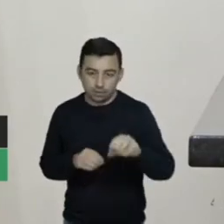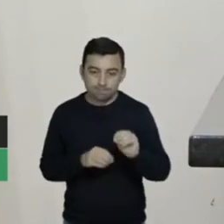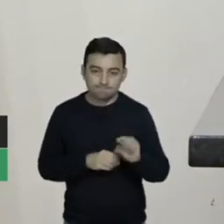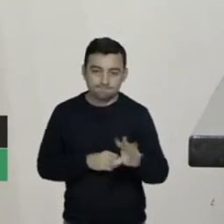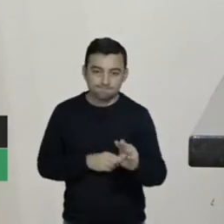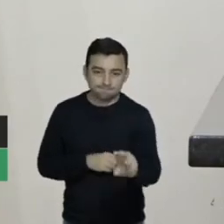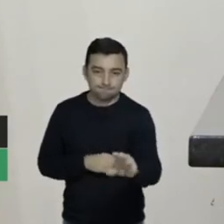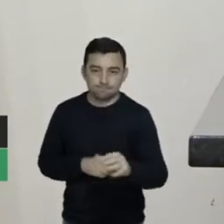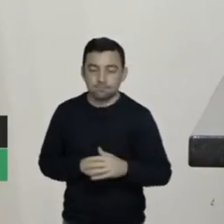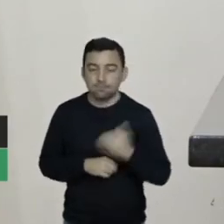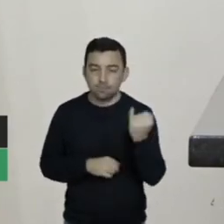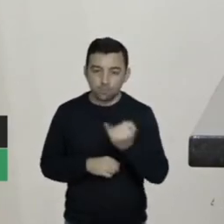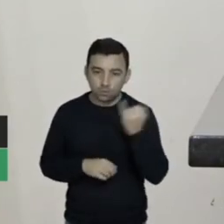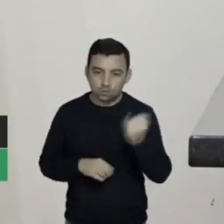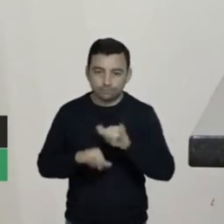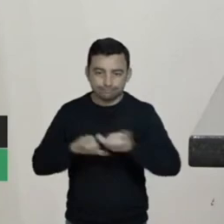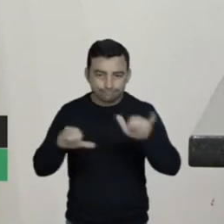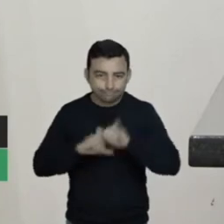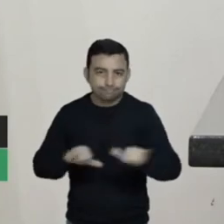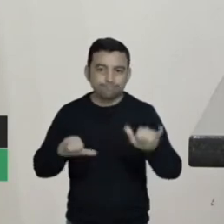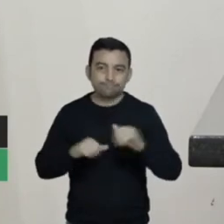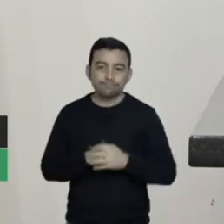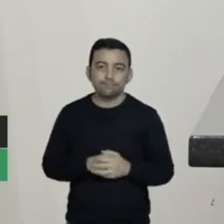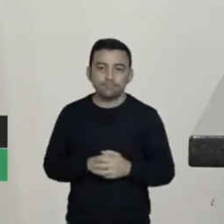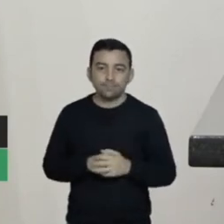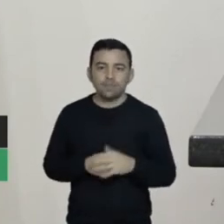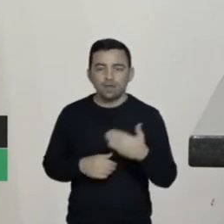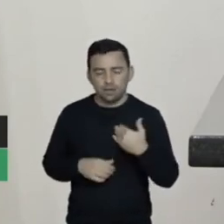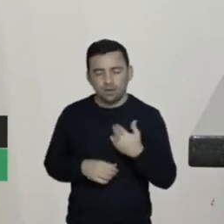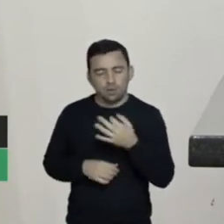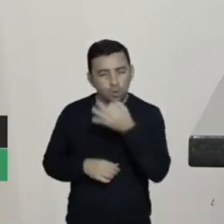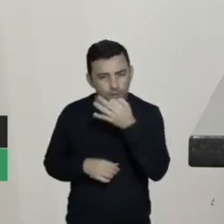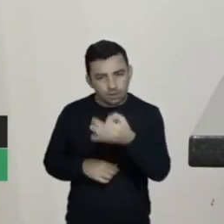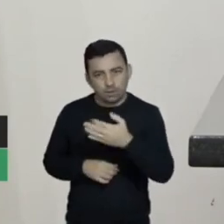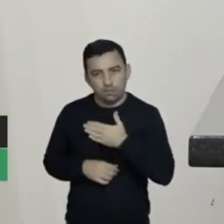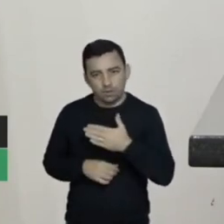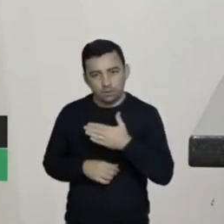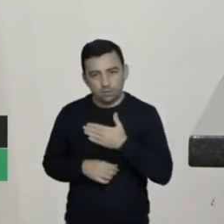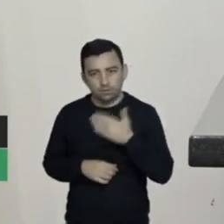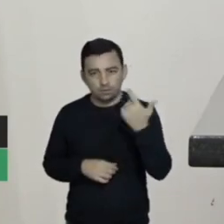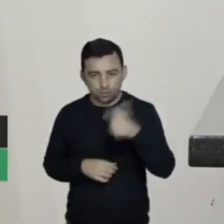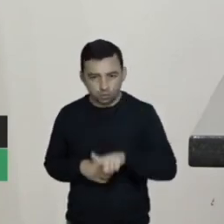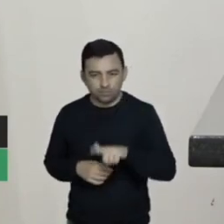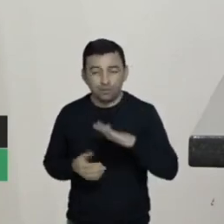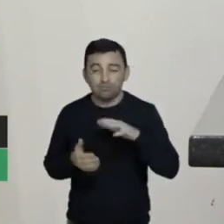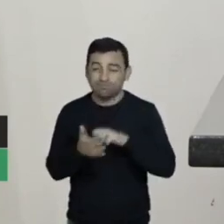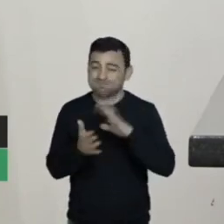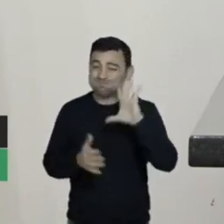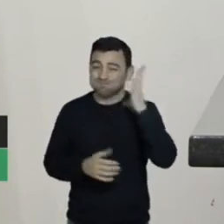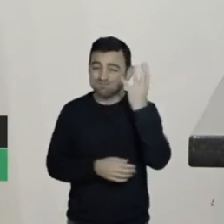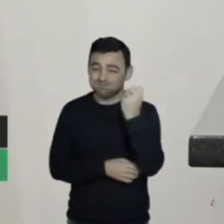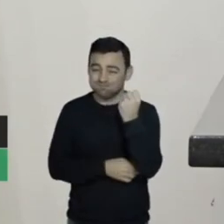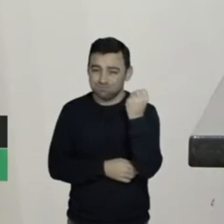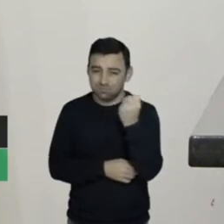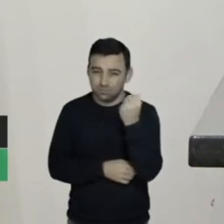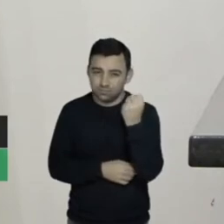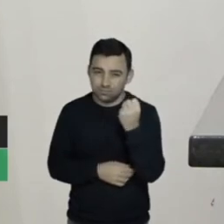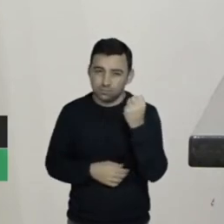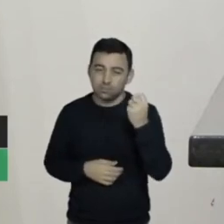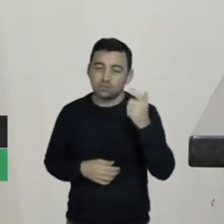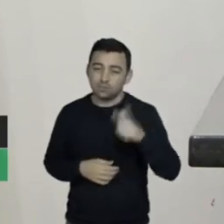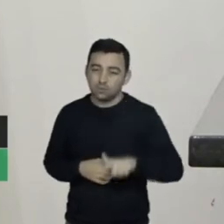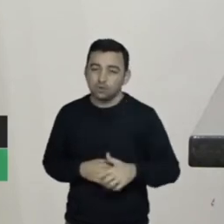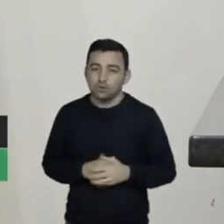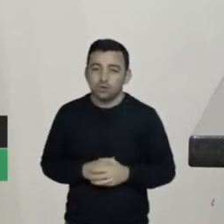forma adequada a br-282 então eu faço esse comentário aqui diante de mais uma tragédia que se abate